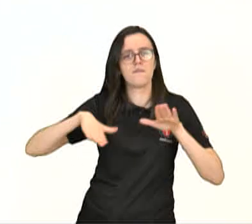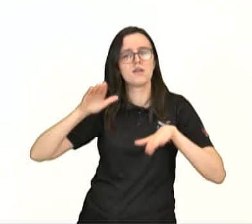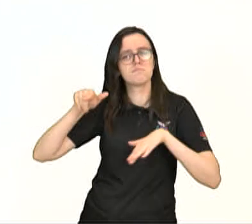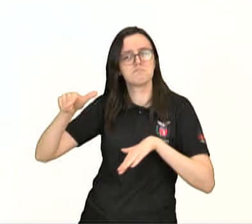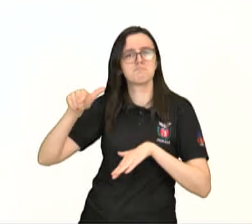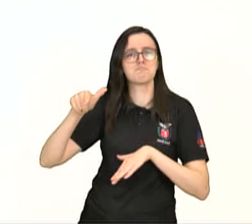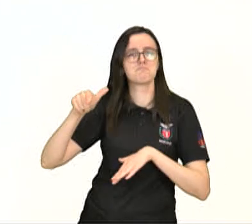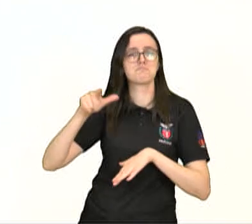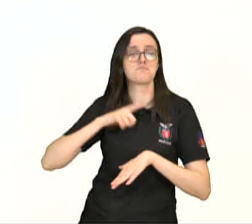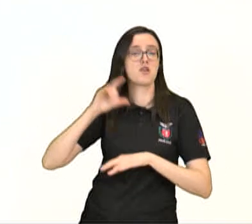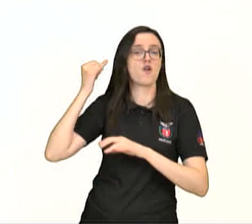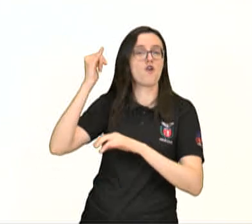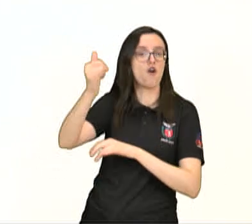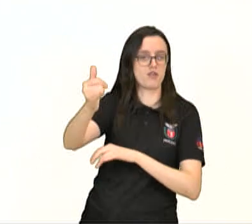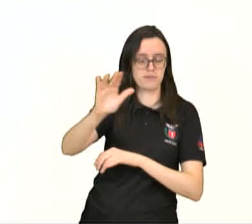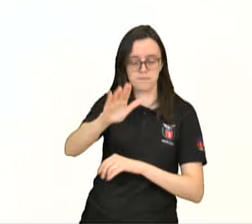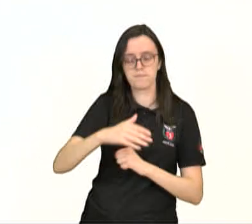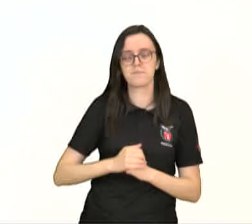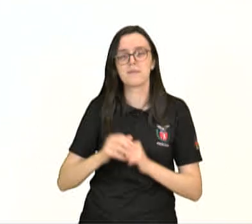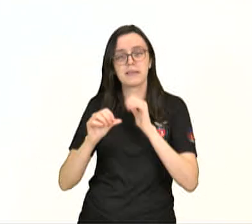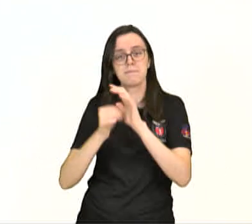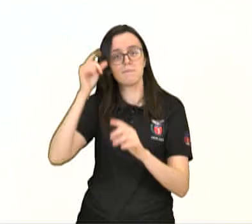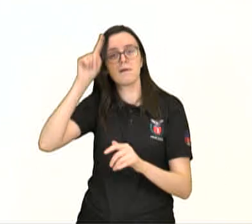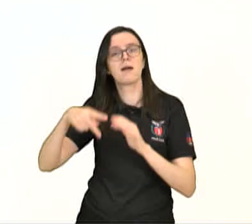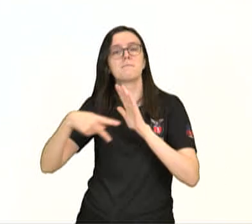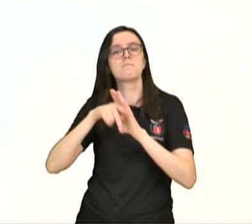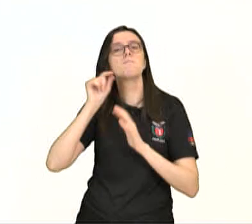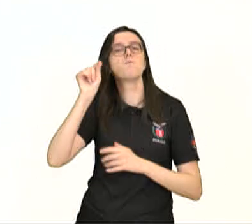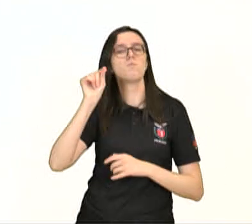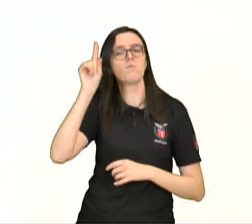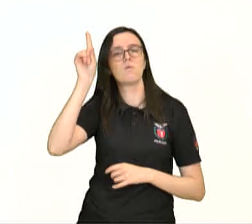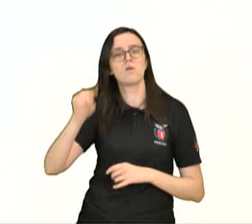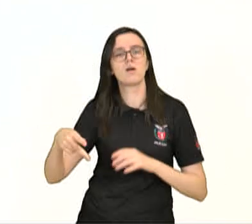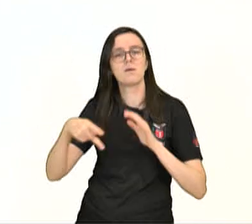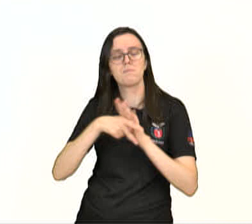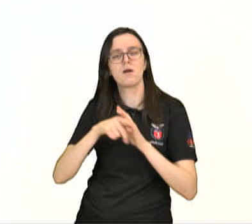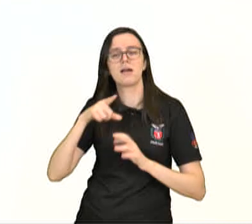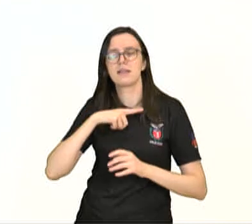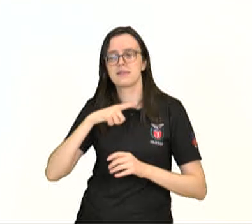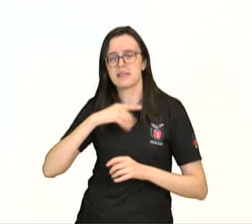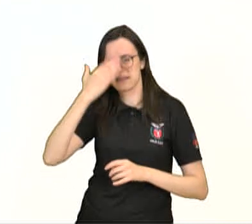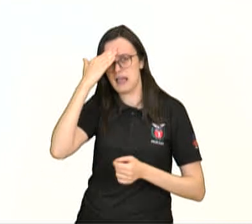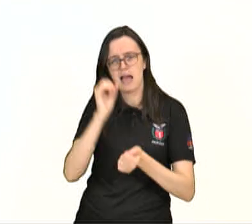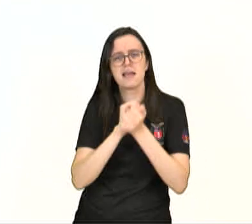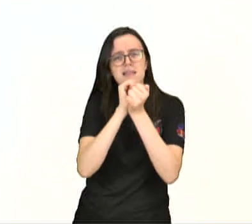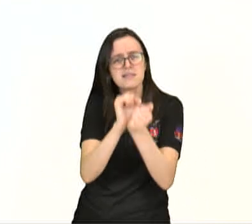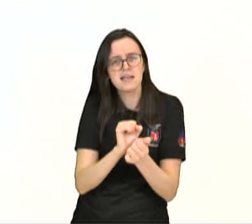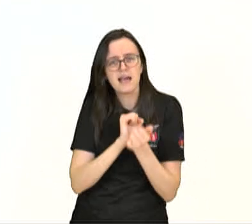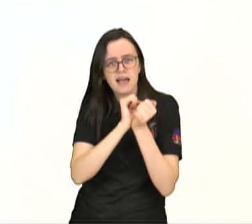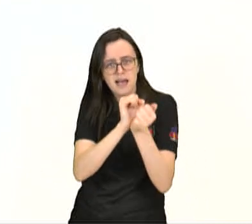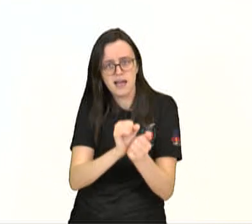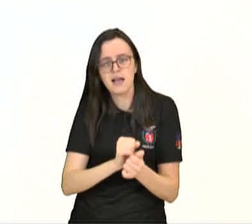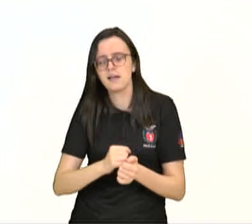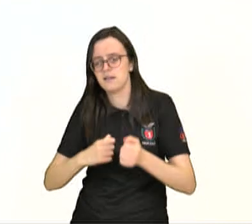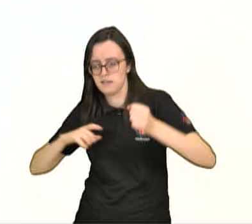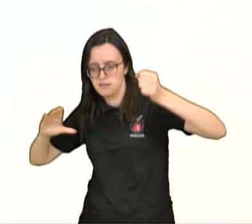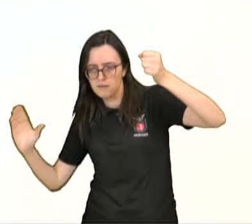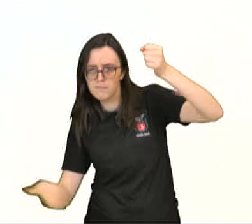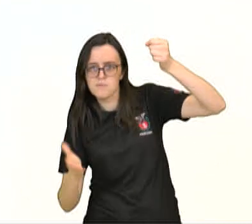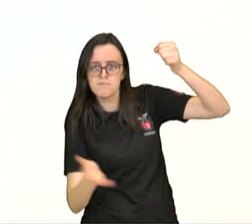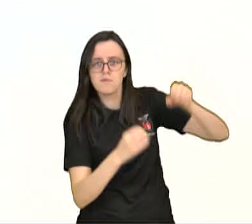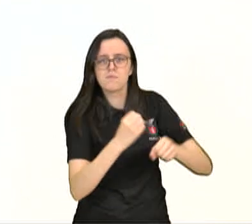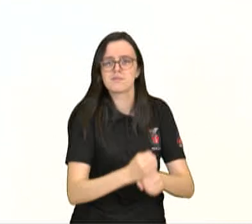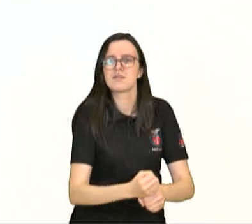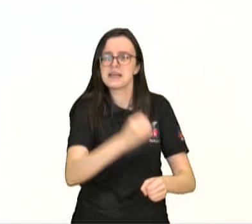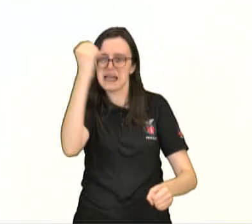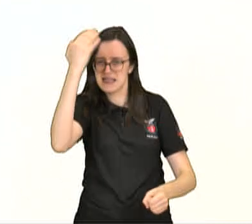A primeira origem, ela data das correntes pesadas que eram arrastadas pelos escravos enquanto eles cortavam a cana.